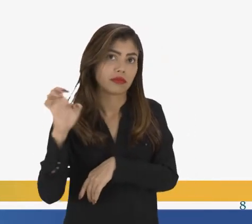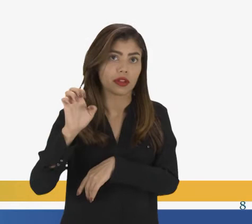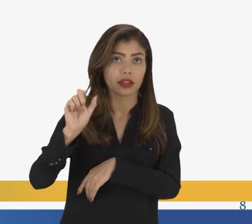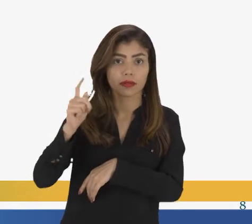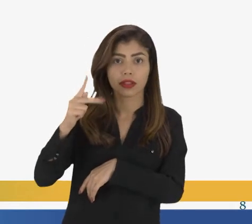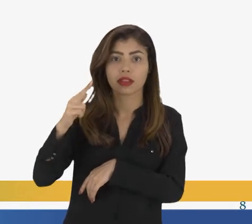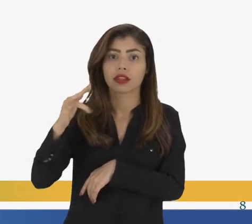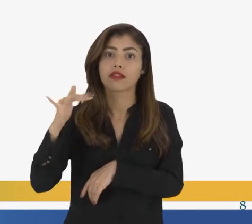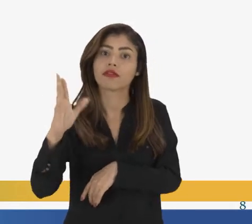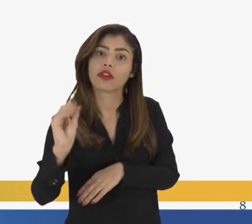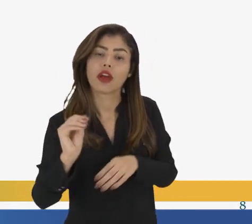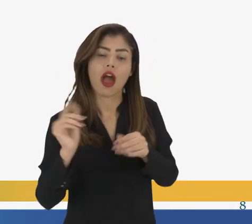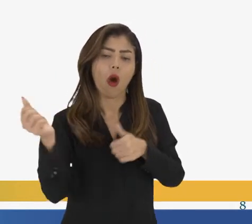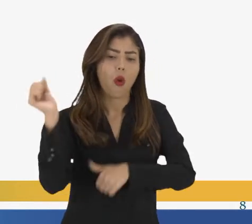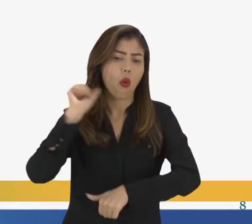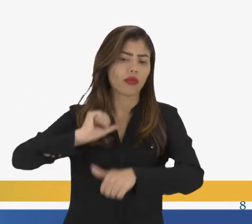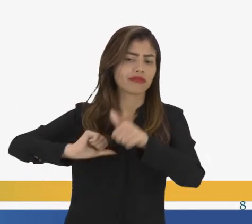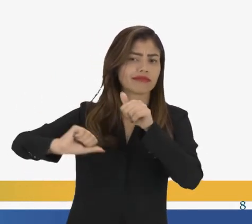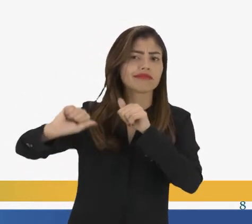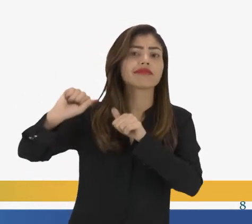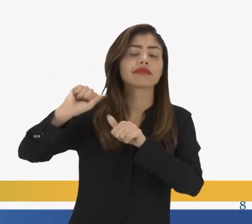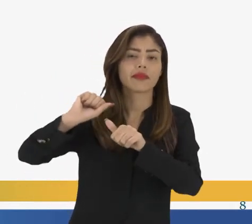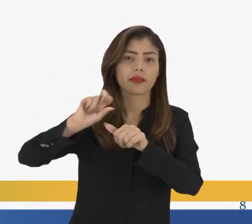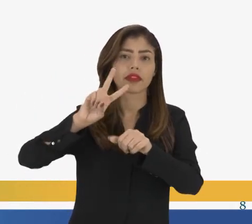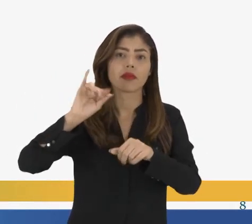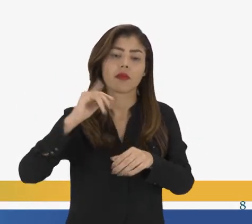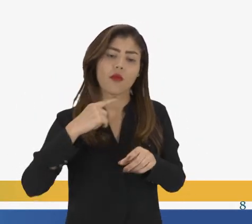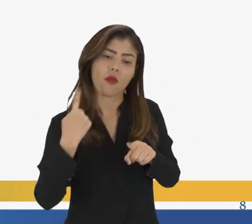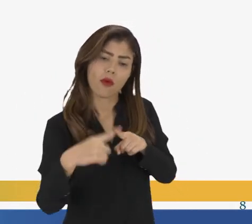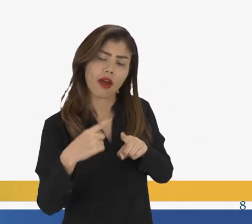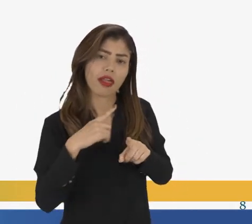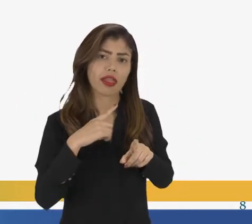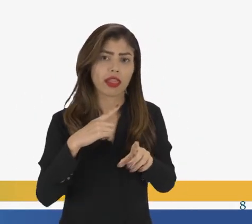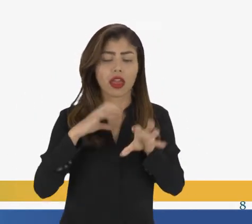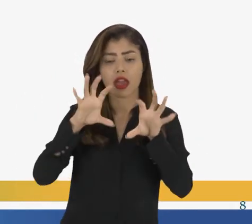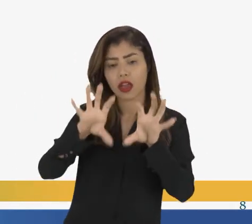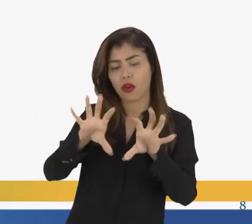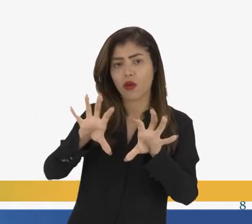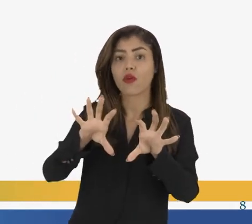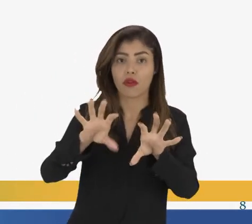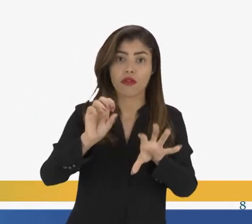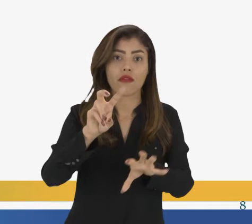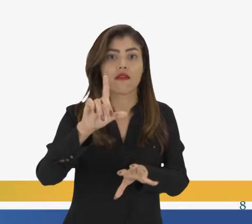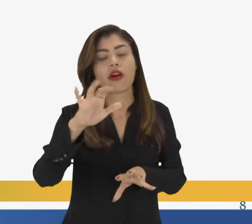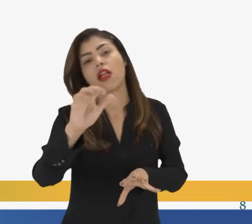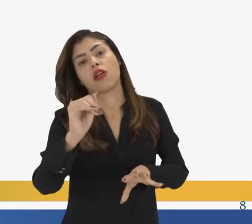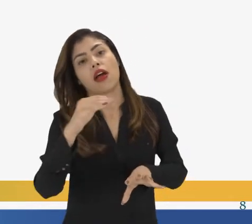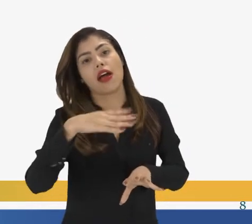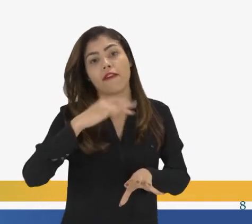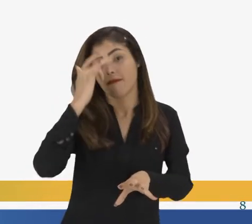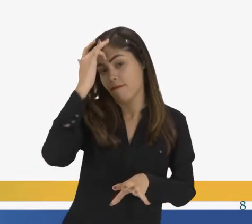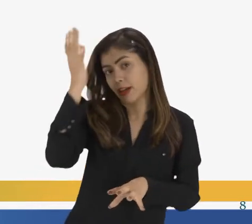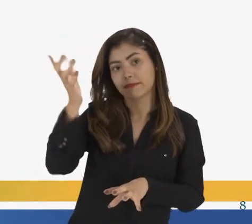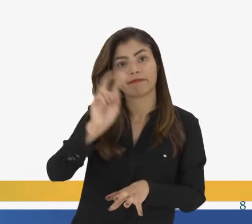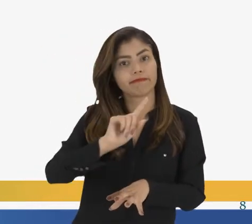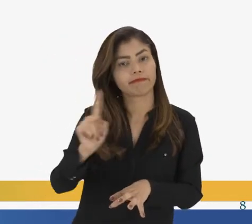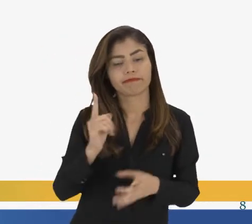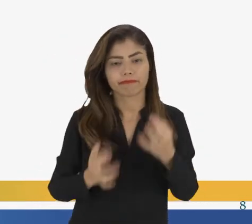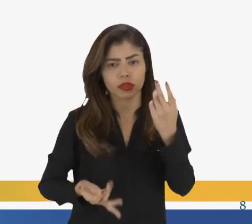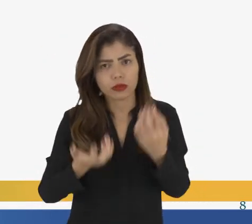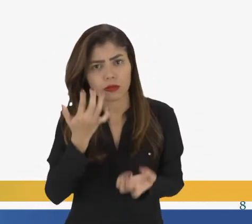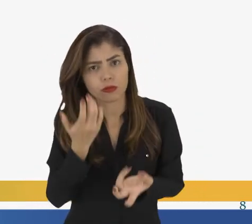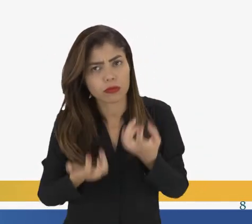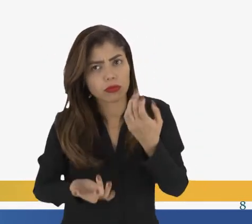vai acontecer o contrário. É por ela ter um valor alto para o calor específico que ela não se esquenta com